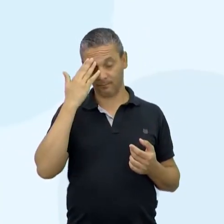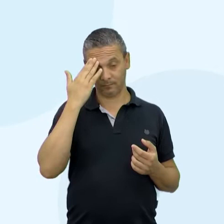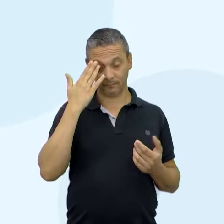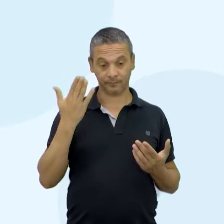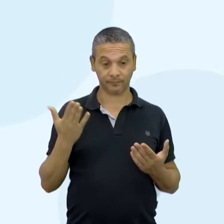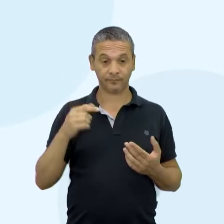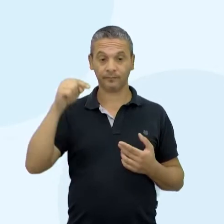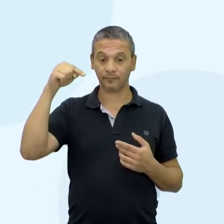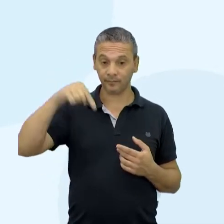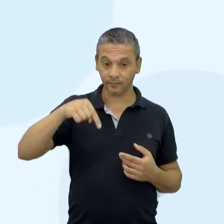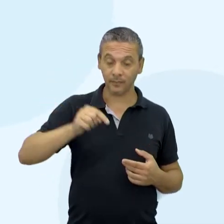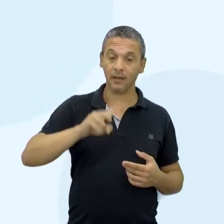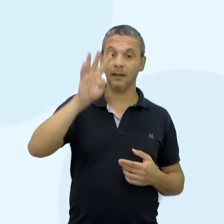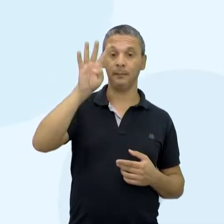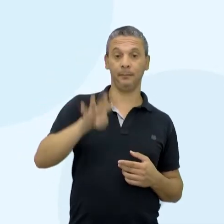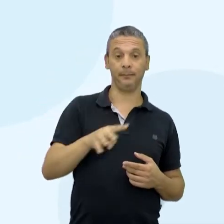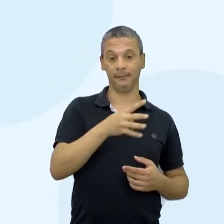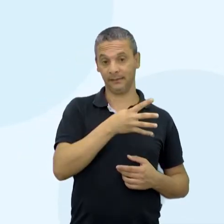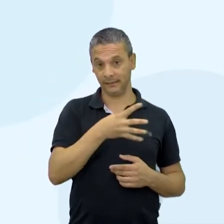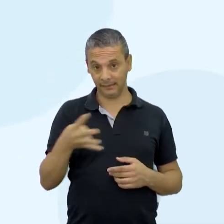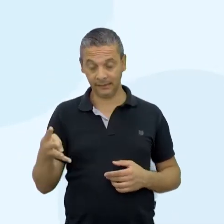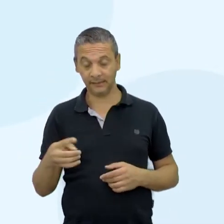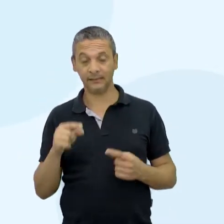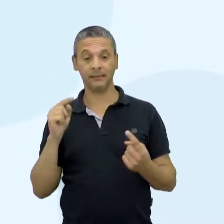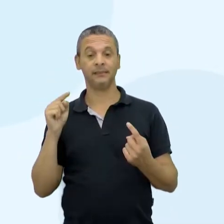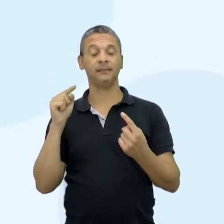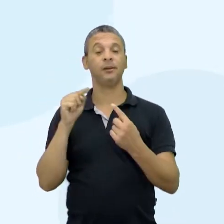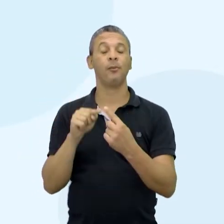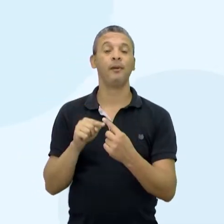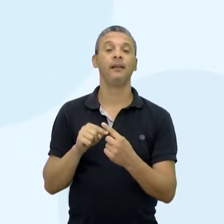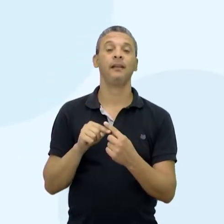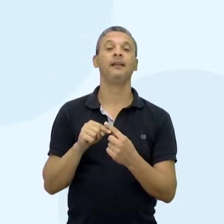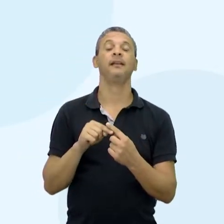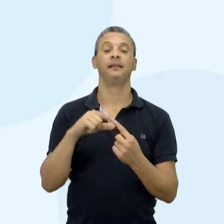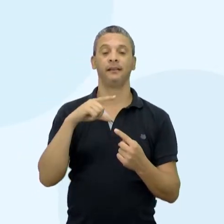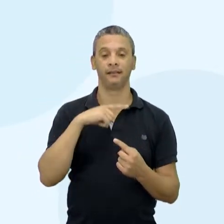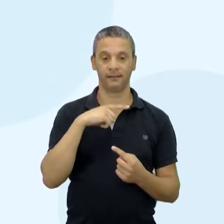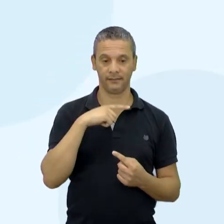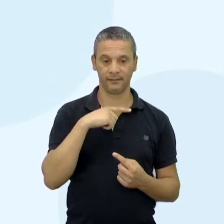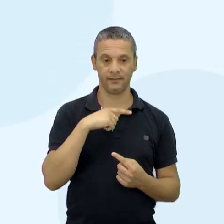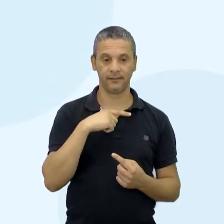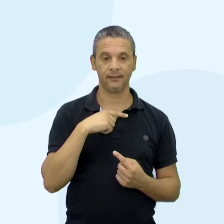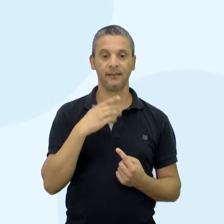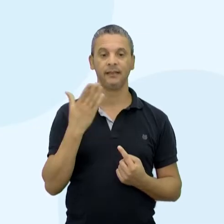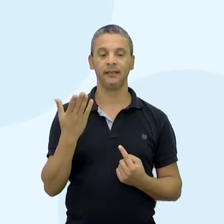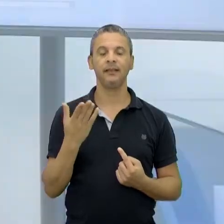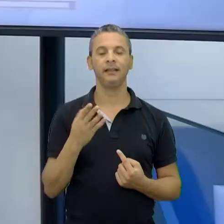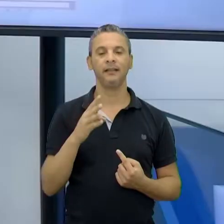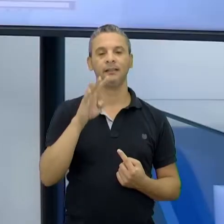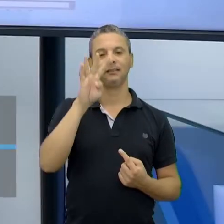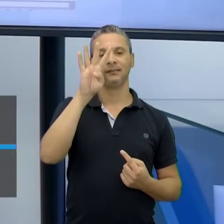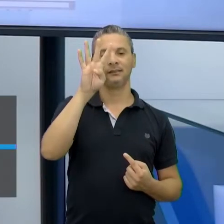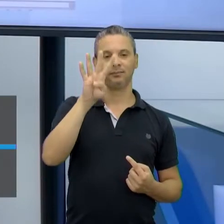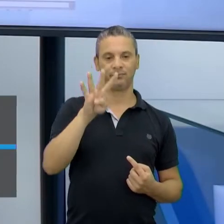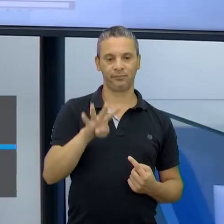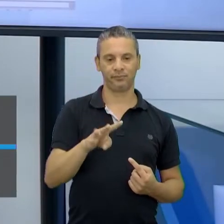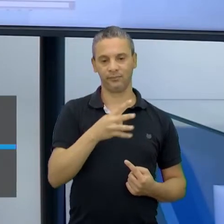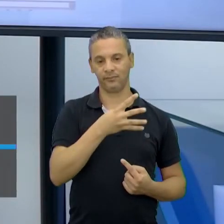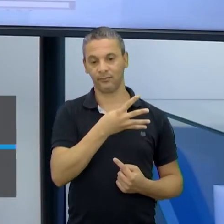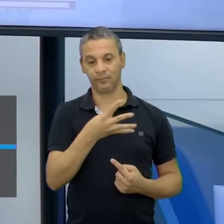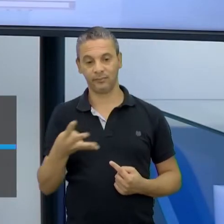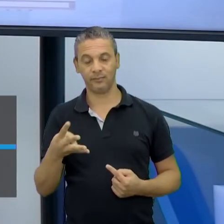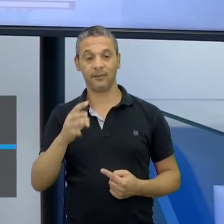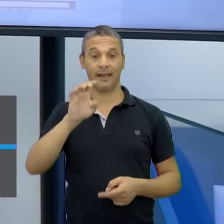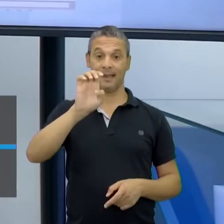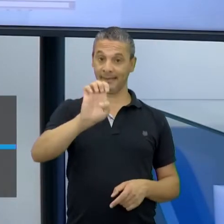E aqui, como a gente está trabalhando com tabela, com planilha, esse aqui é a carinha do Excel. Muitos já